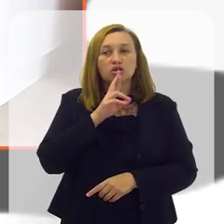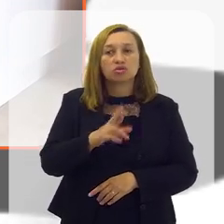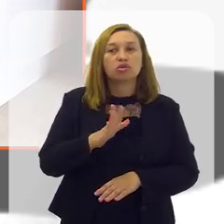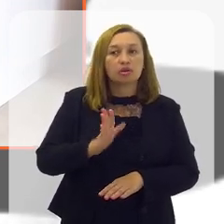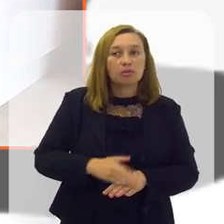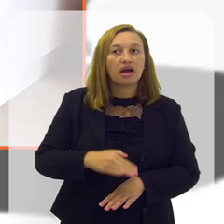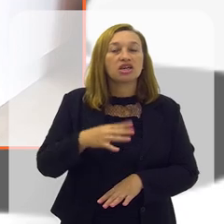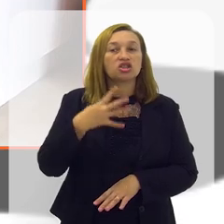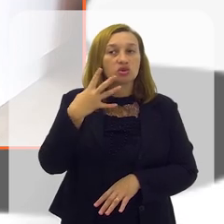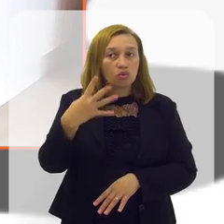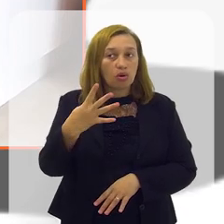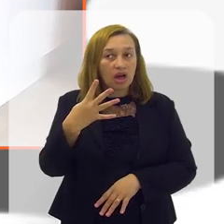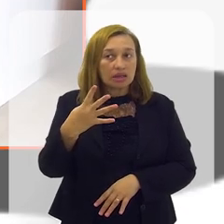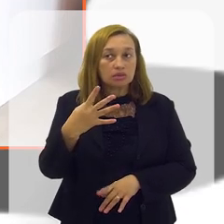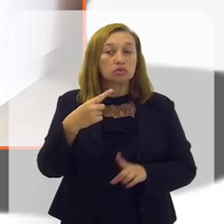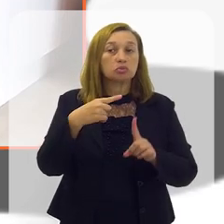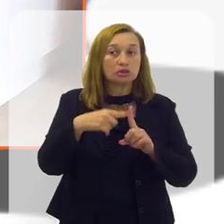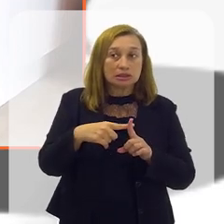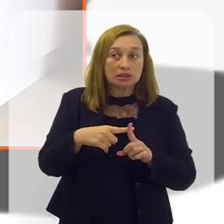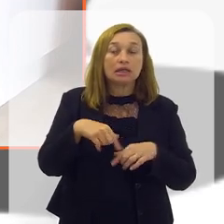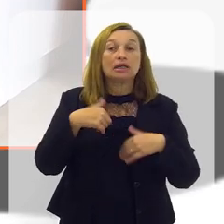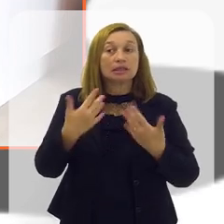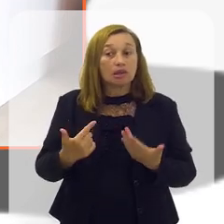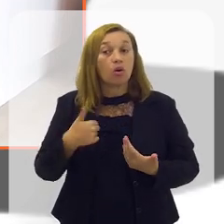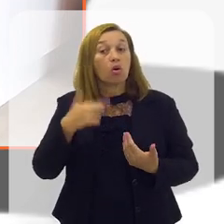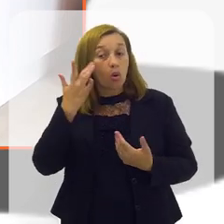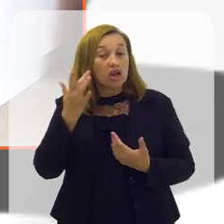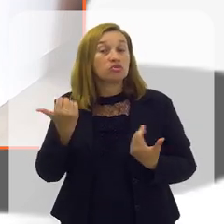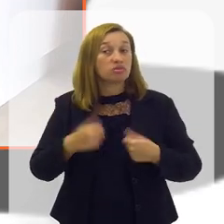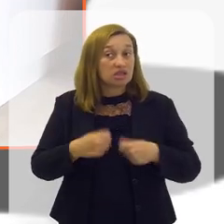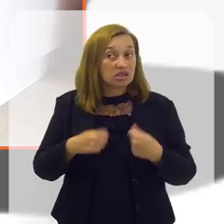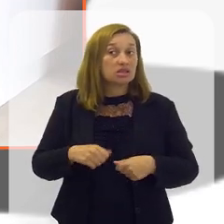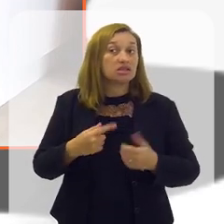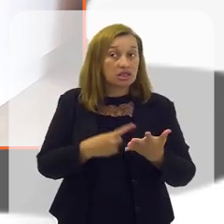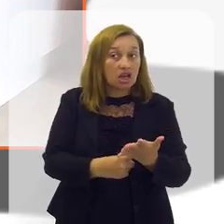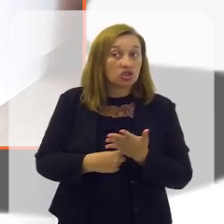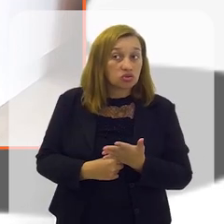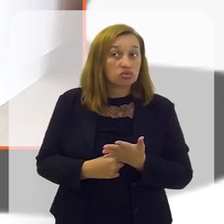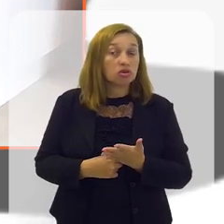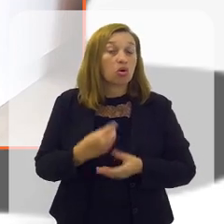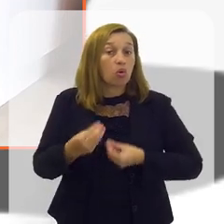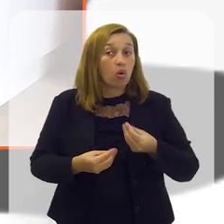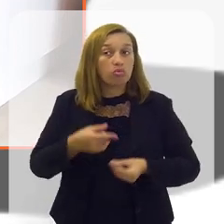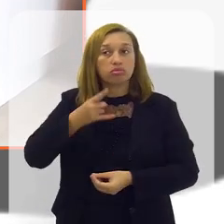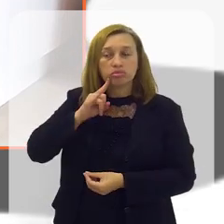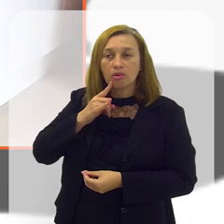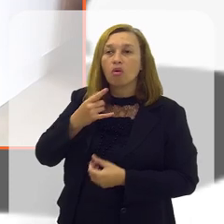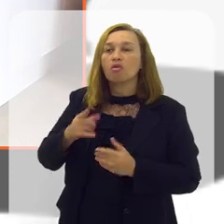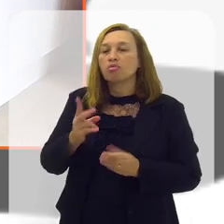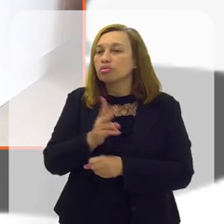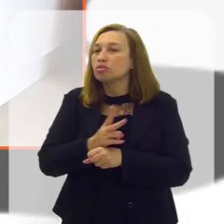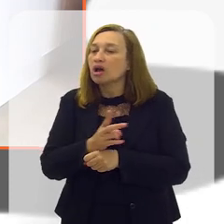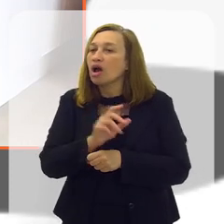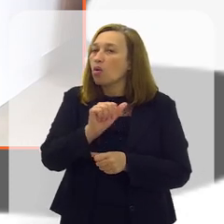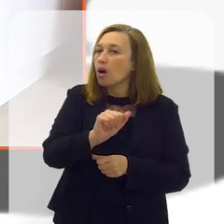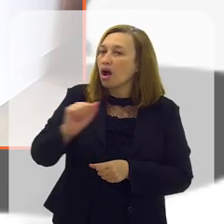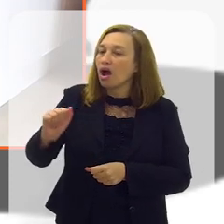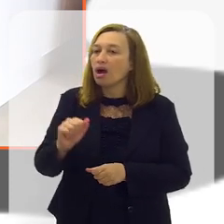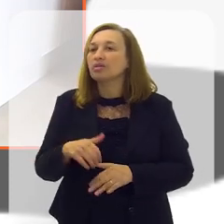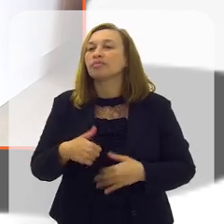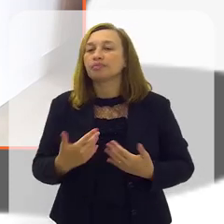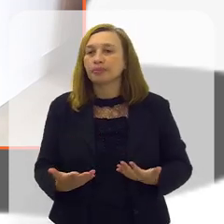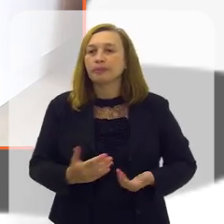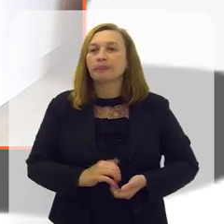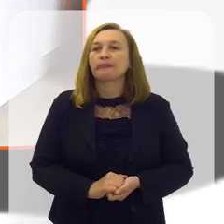eu respondi mais de 4 positivas, Cláudia. Realmente eu acho que eu preciso de ajuda nesse meu modo de beber. Vou procurar o